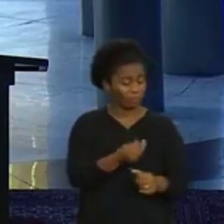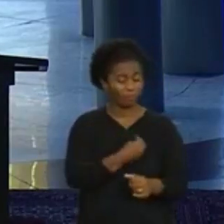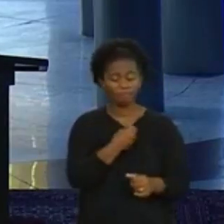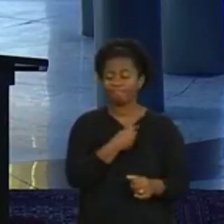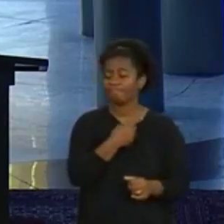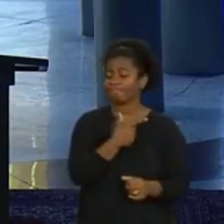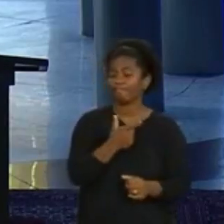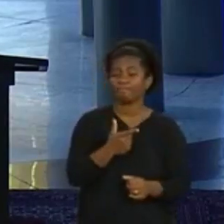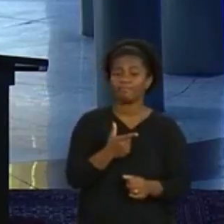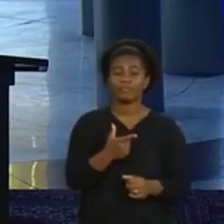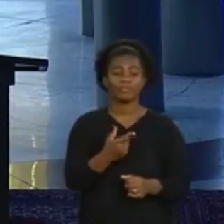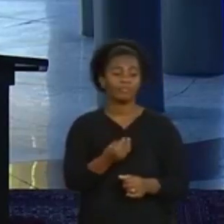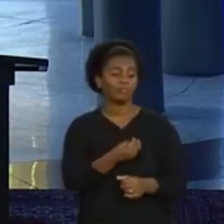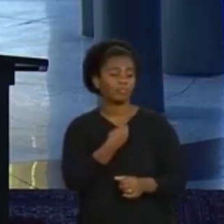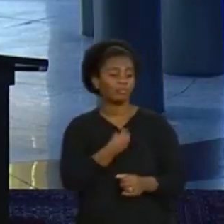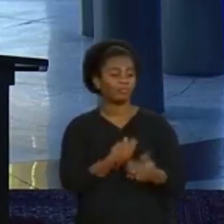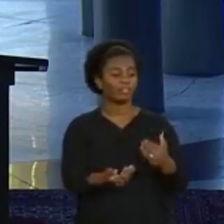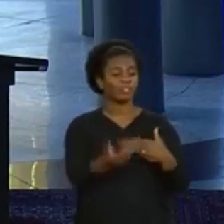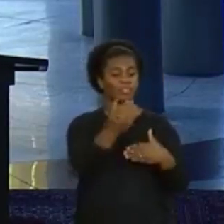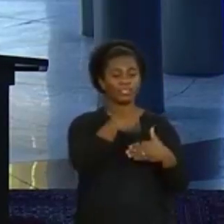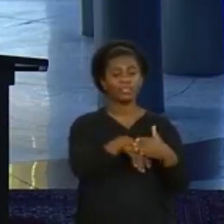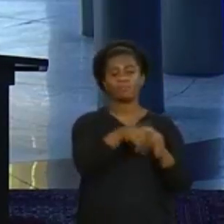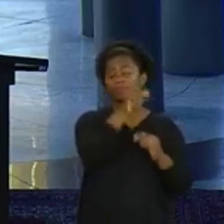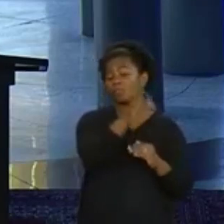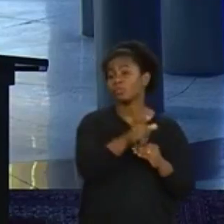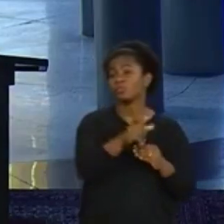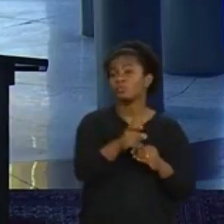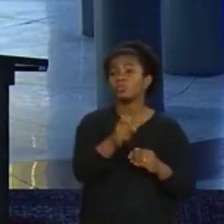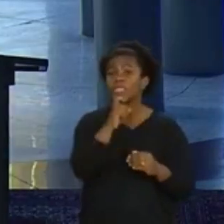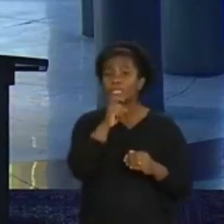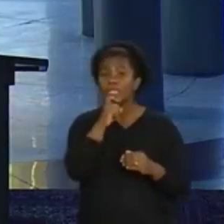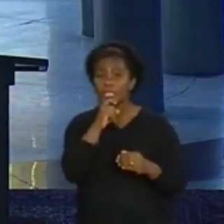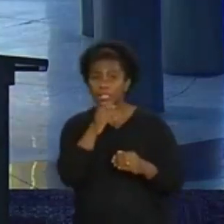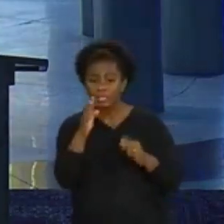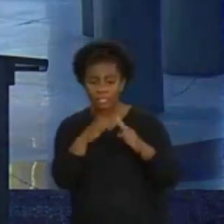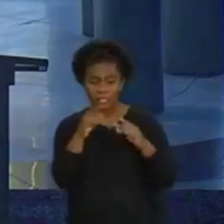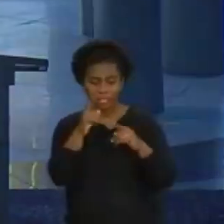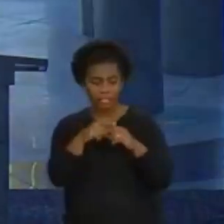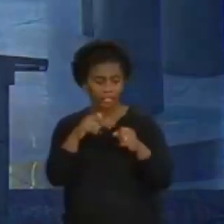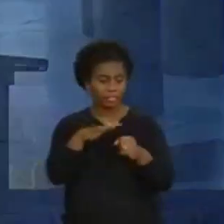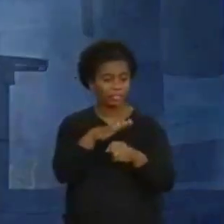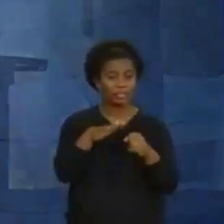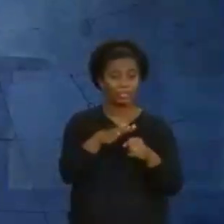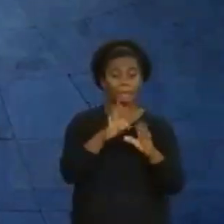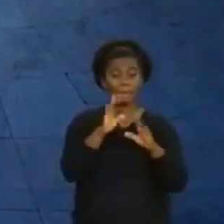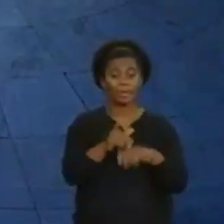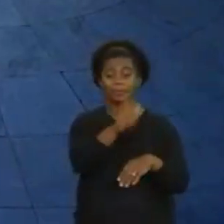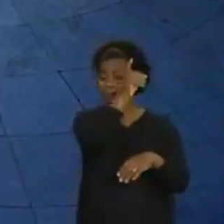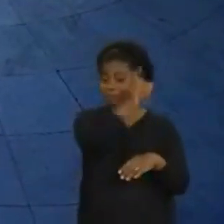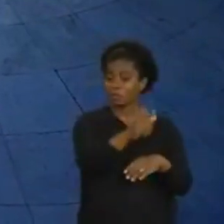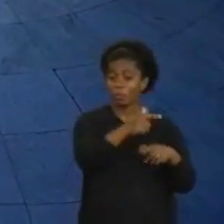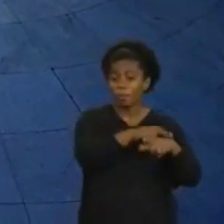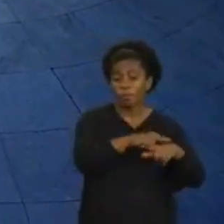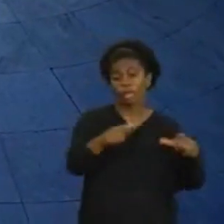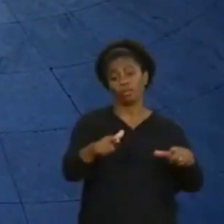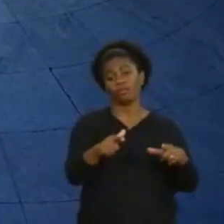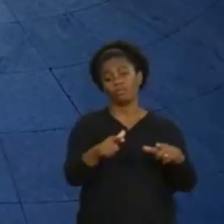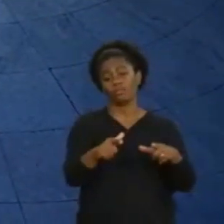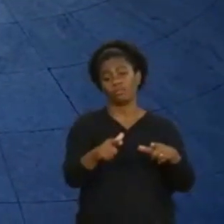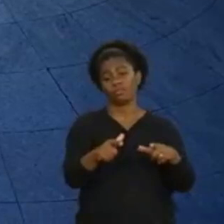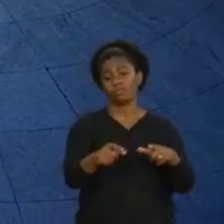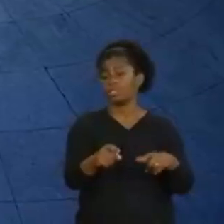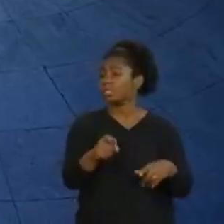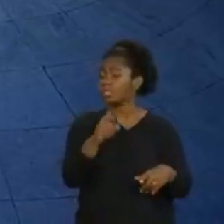tem vida dentro delas. Que adianta a igreja cheia de um povo vazio? Que adianta, meu Pai,